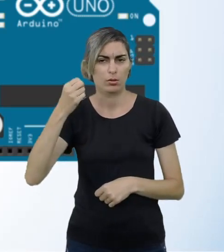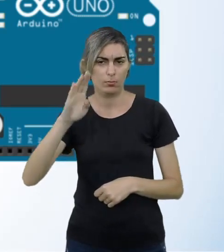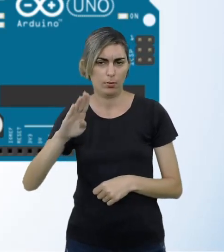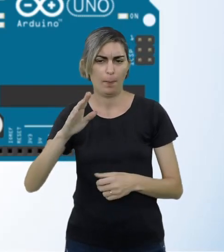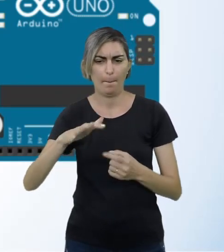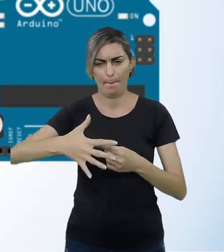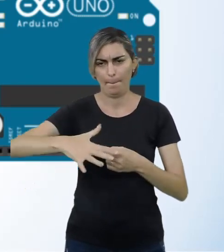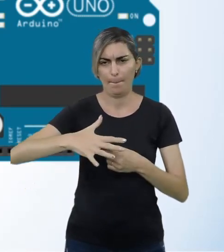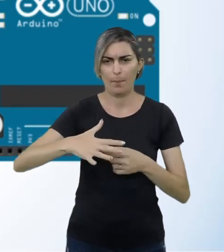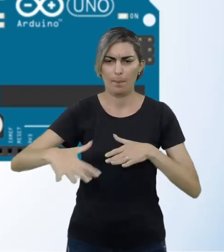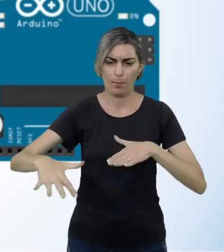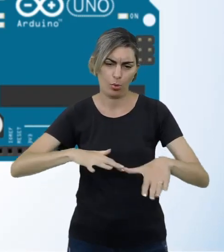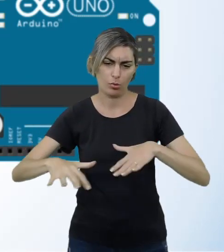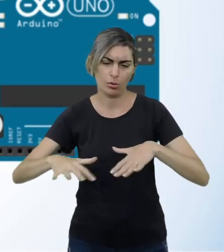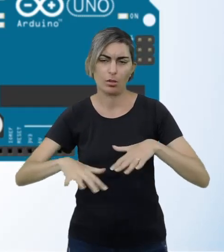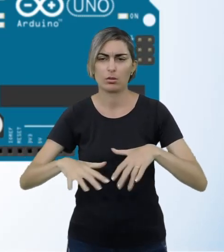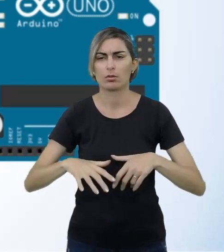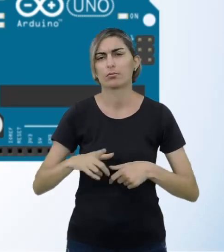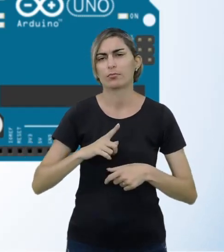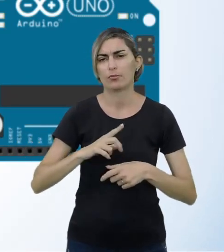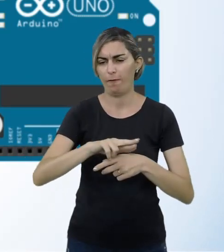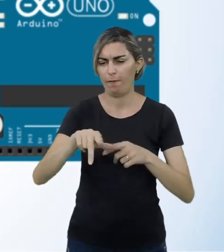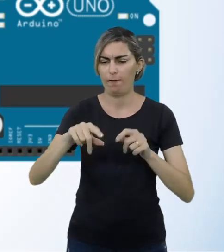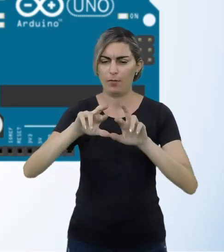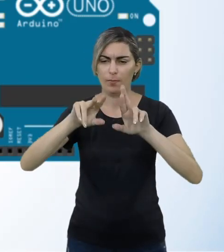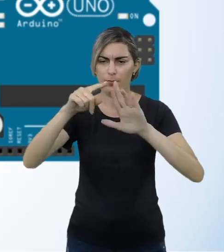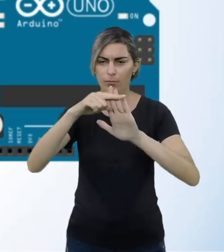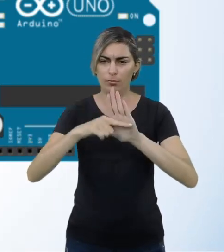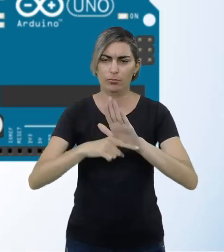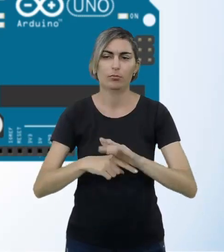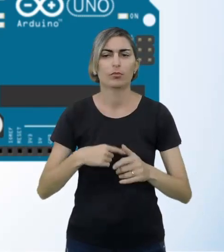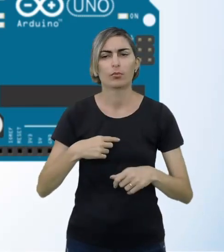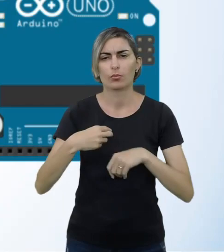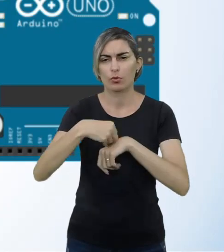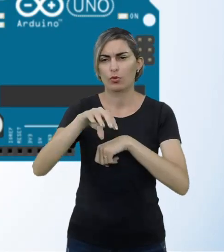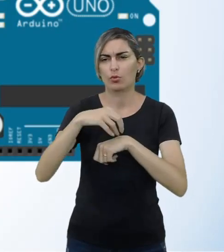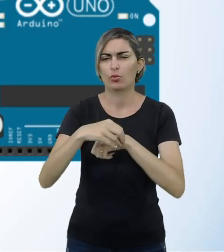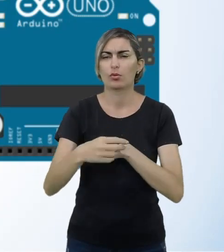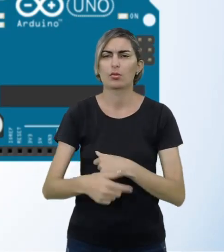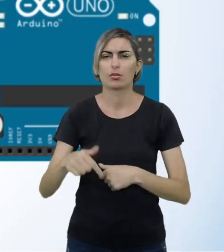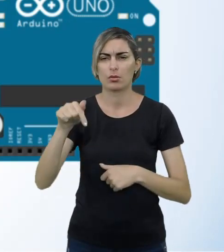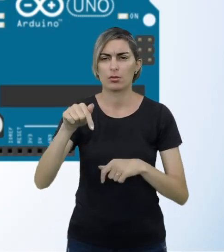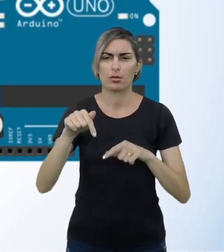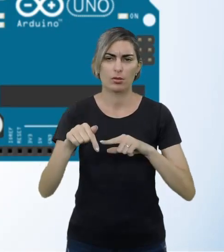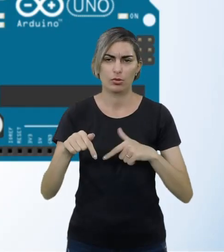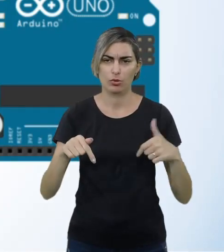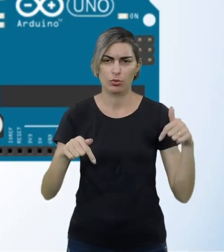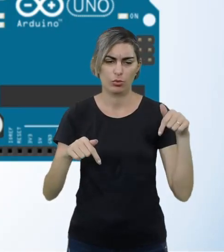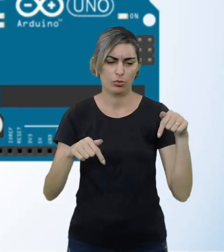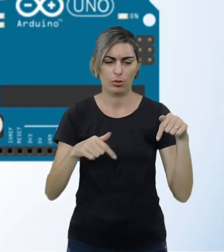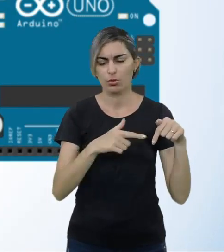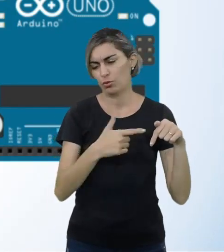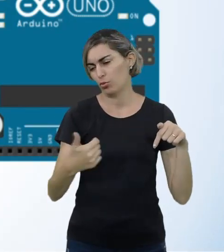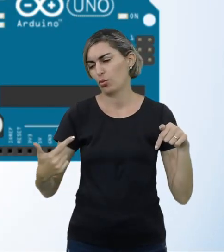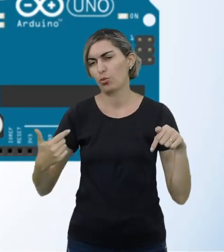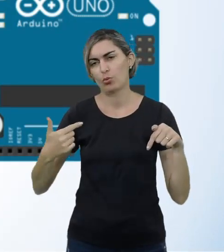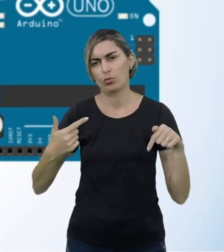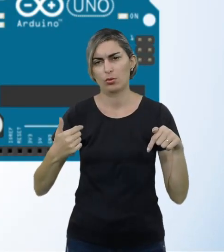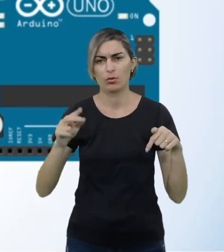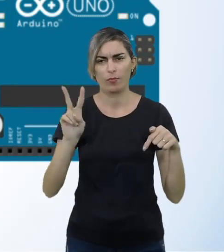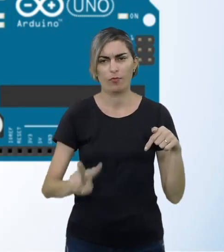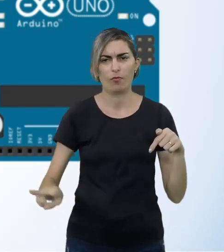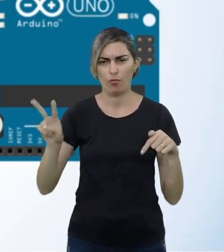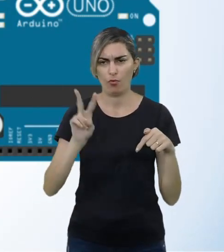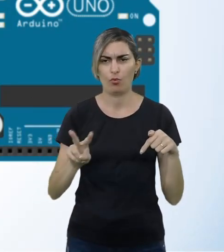que nos permite desenvolver vários projetos, tá? Eu coloquei aqui a alimentação de 7 a 12 volts, eu estou me referindo à alimentação